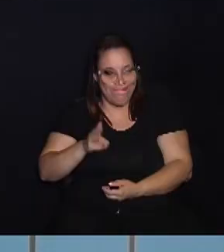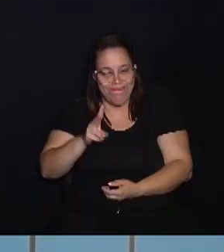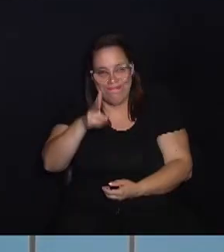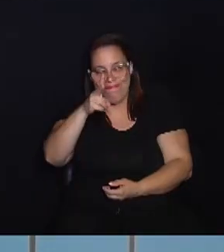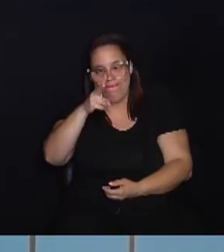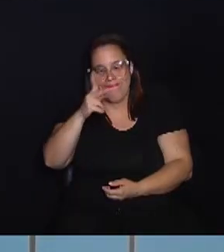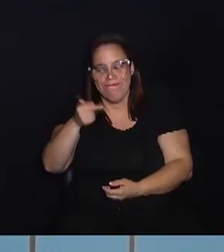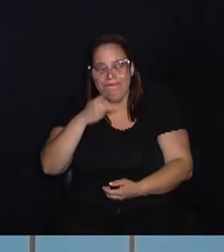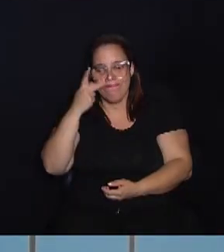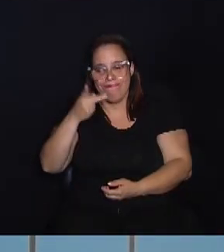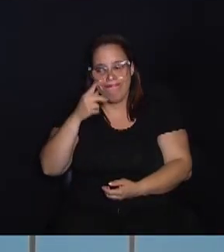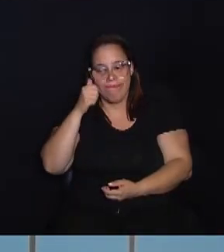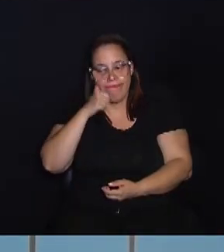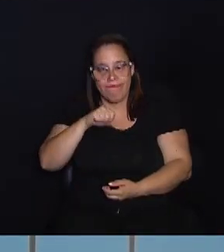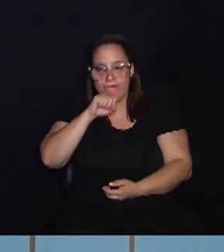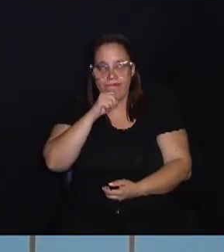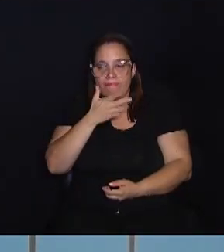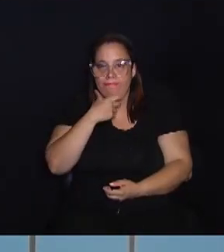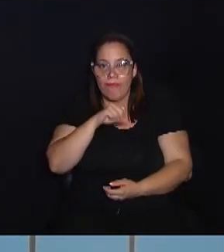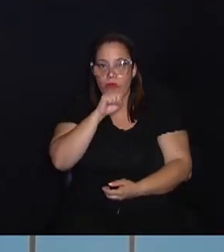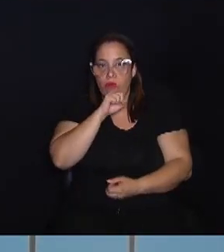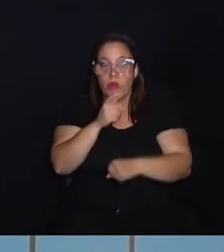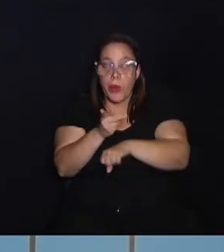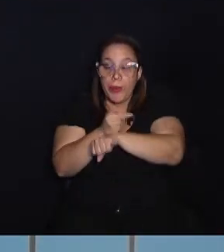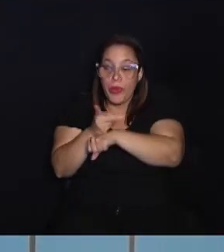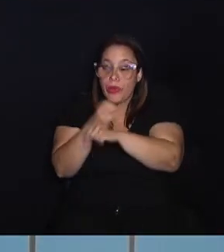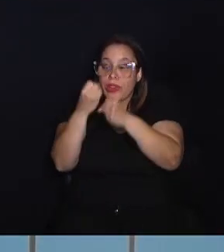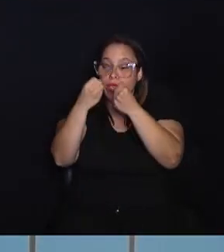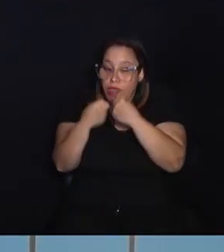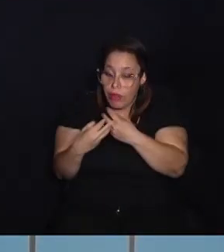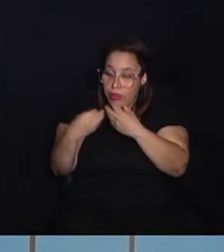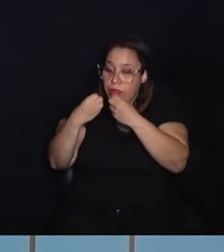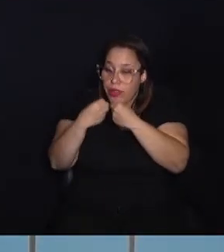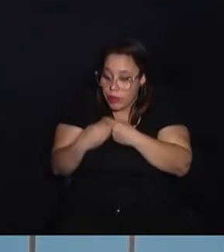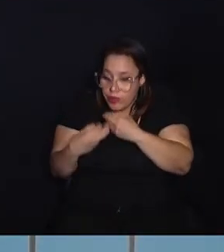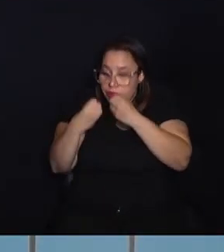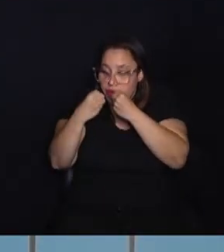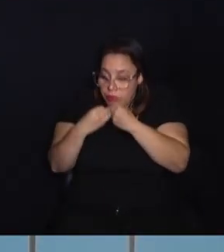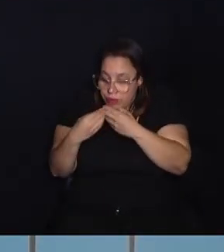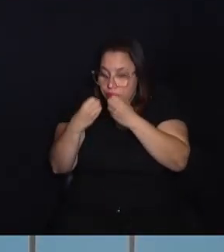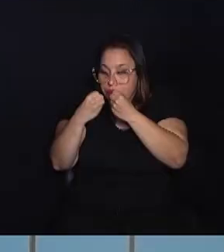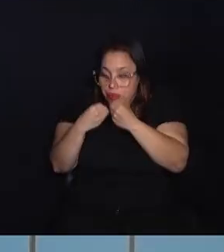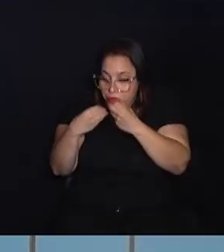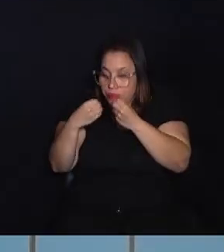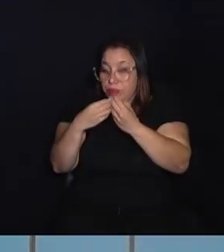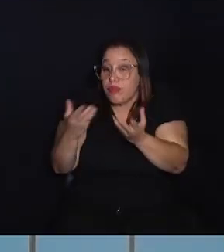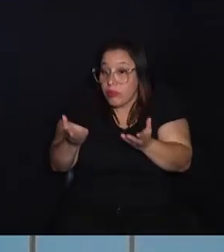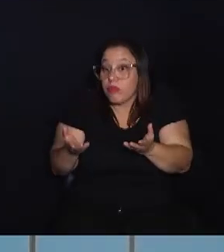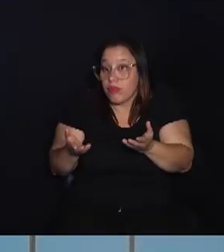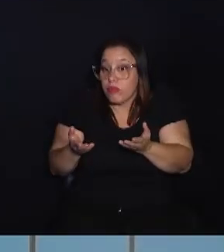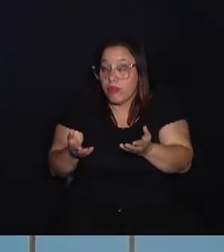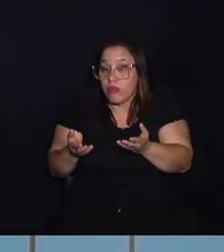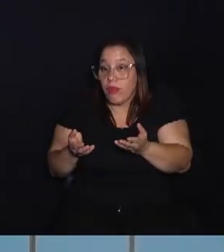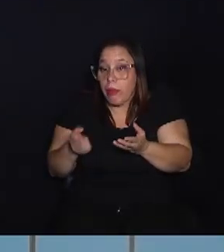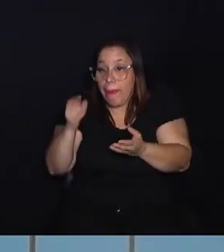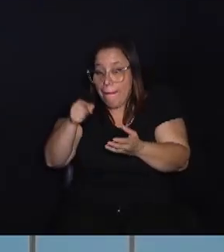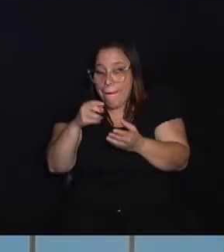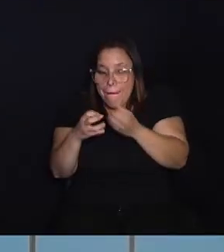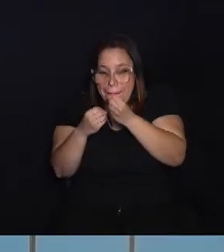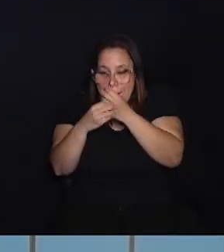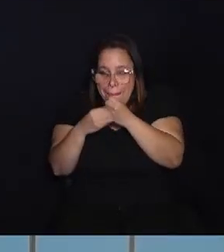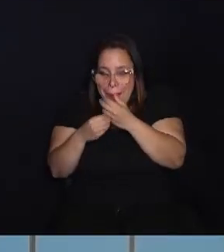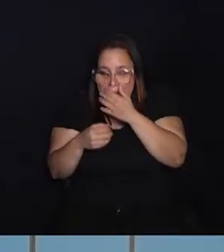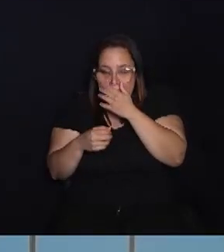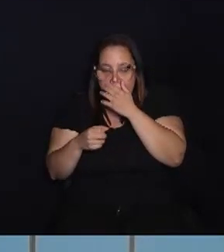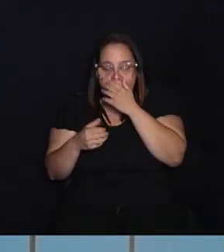todos os pais, busquem informações. Busquem informações e essas informações vão te